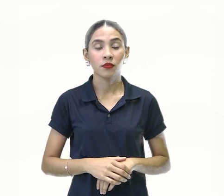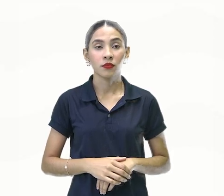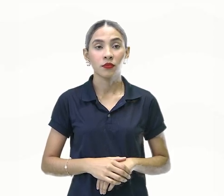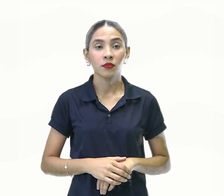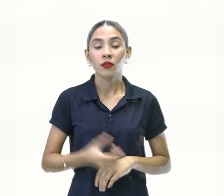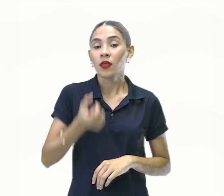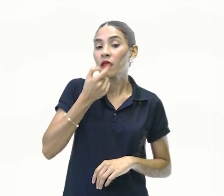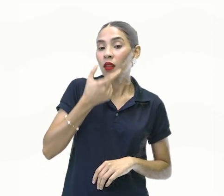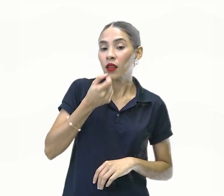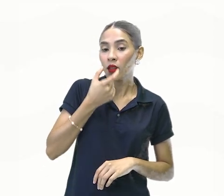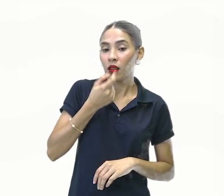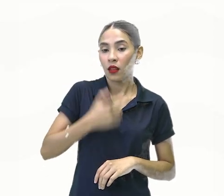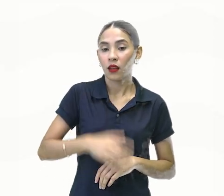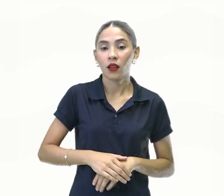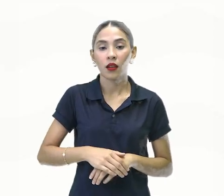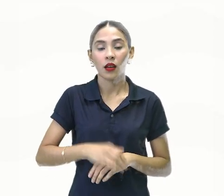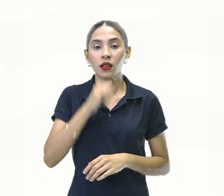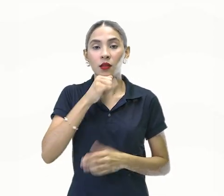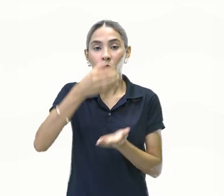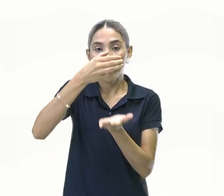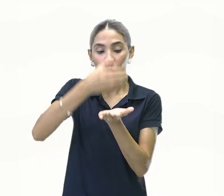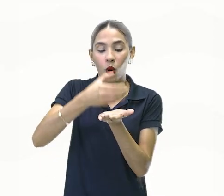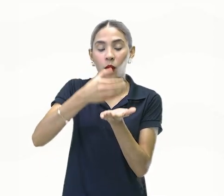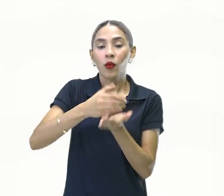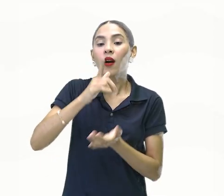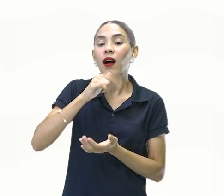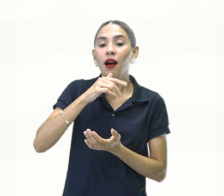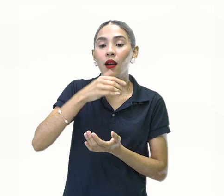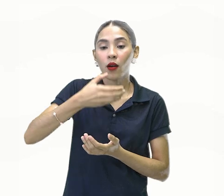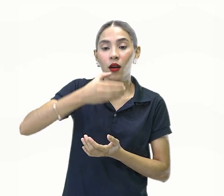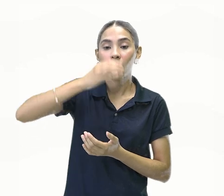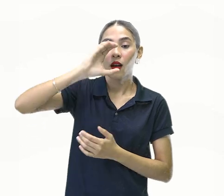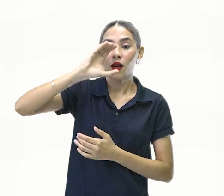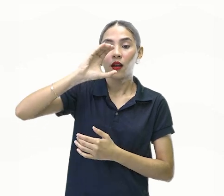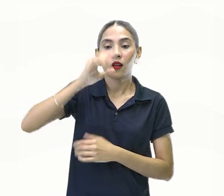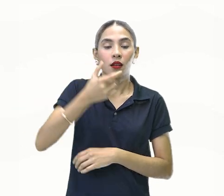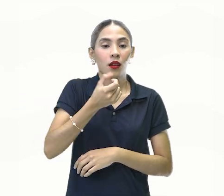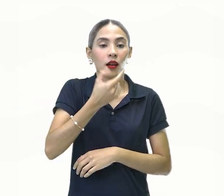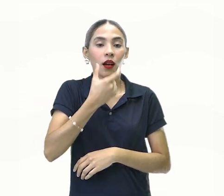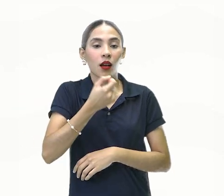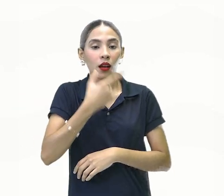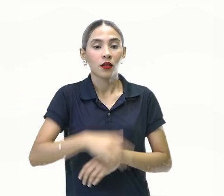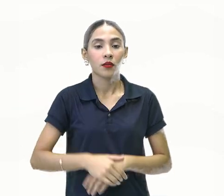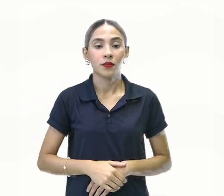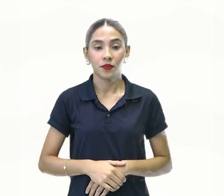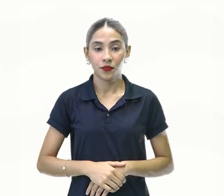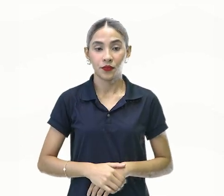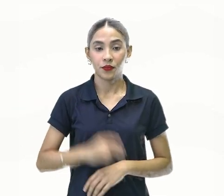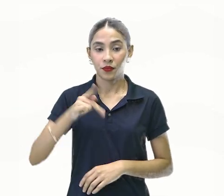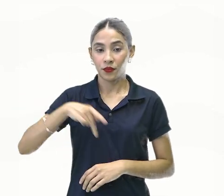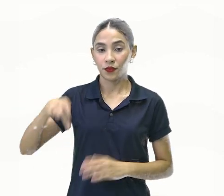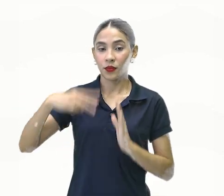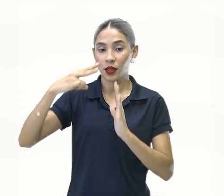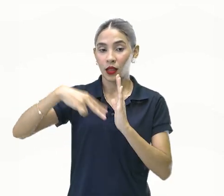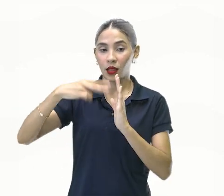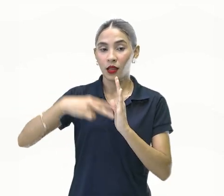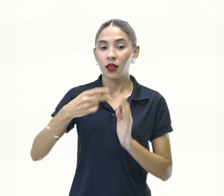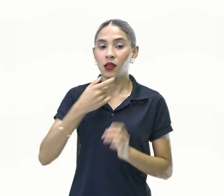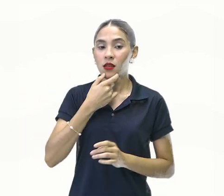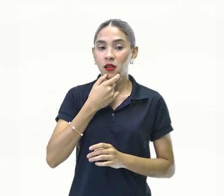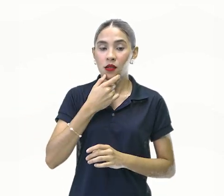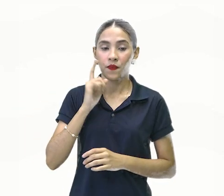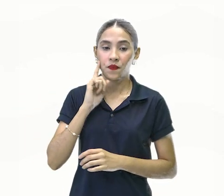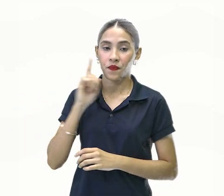oral, com um copo cheio de água, né? Um copo de água. Can be taken with or